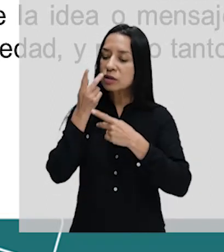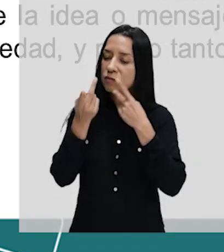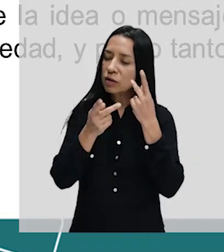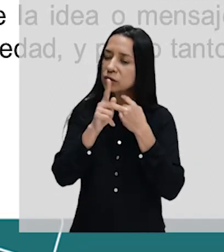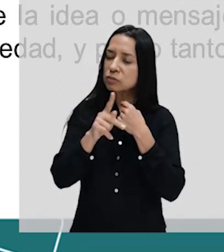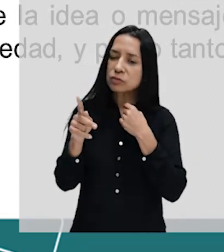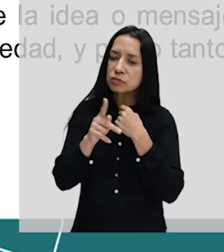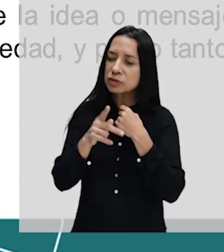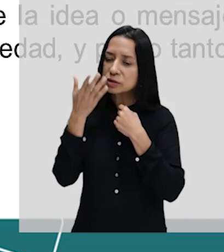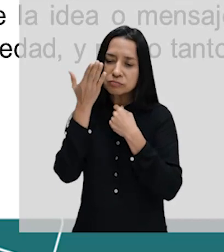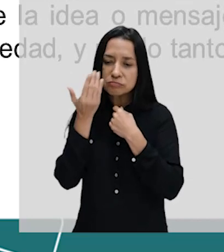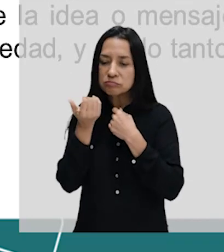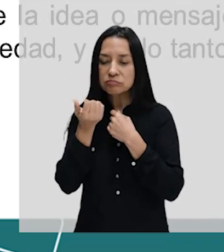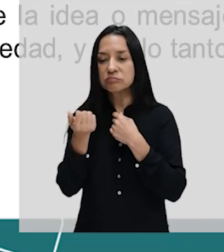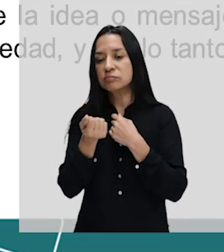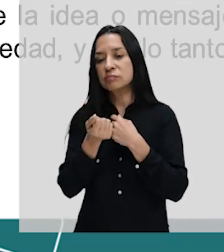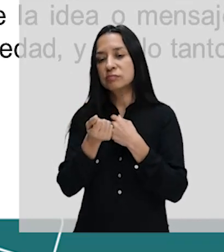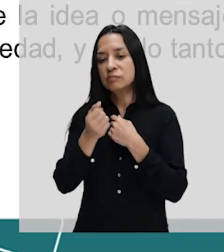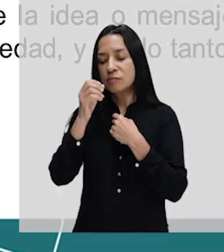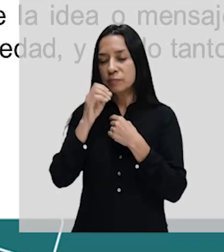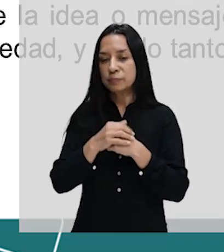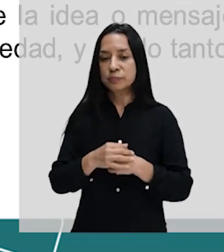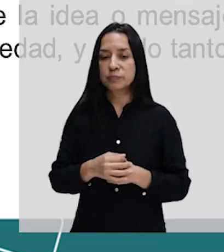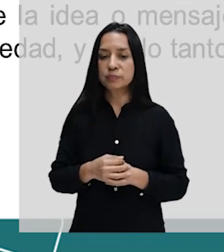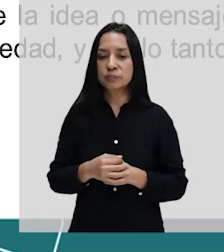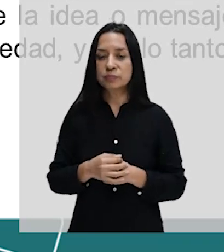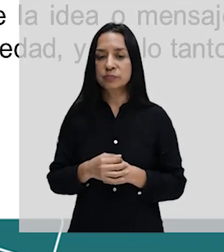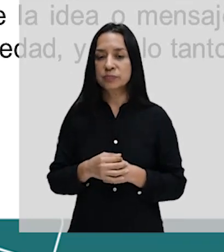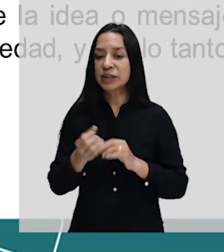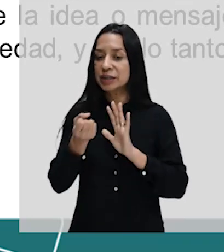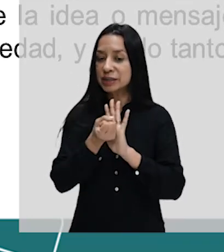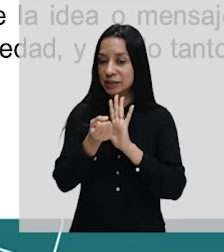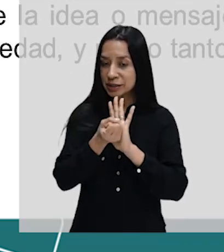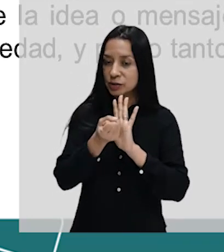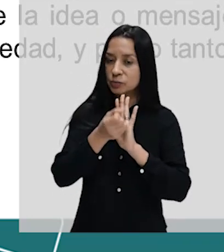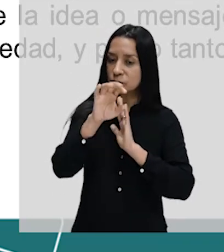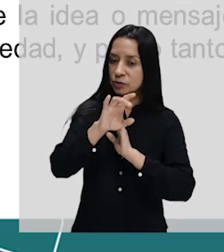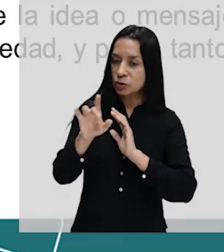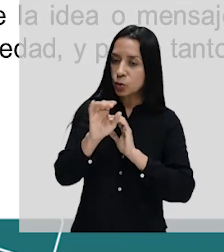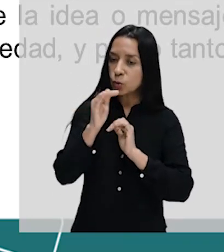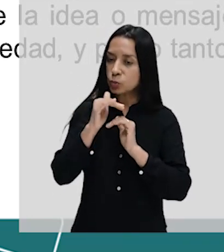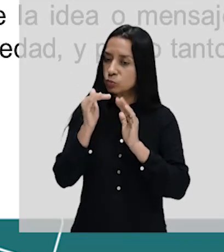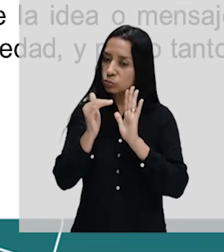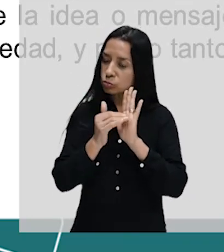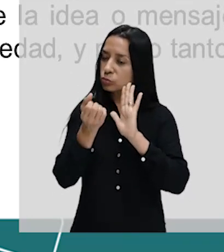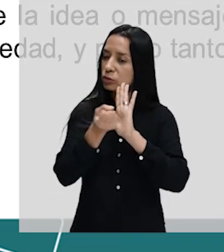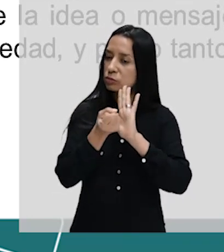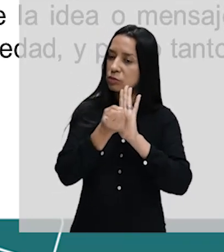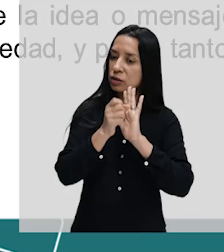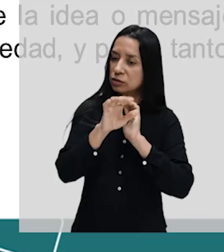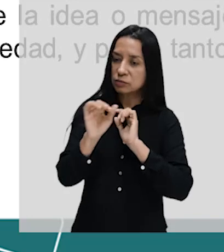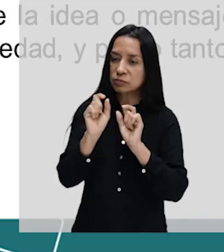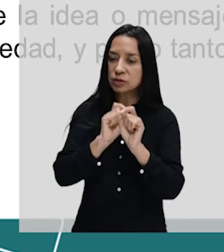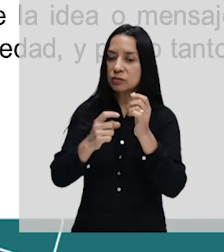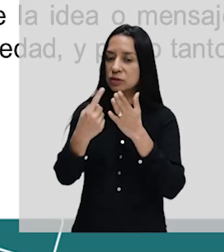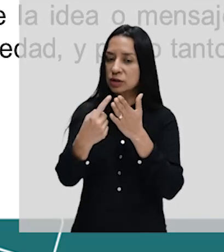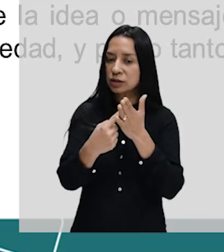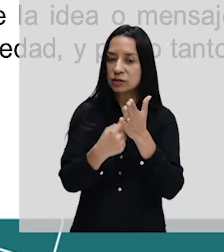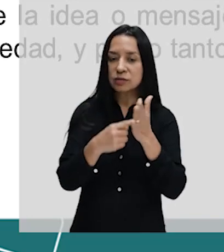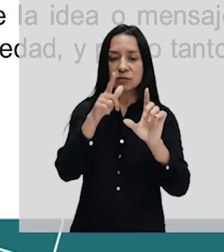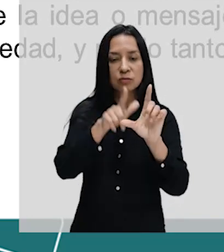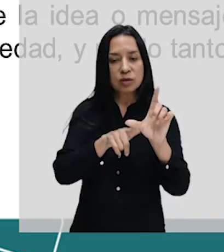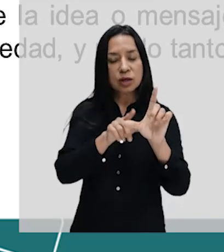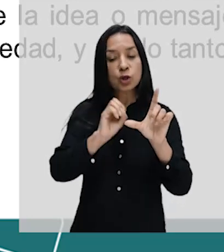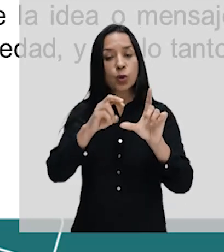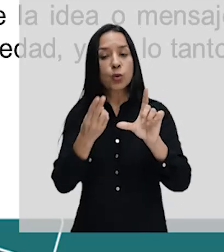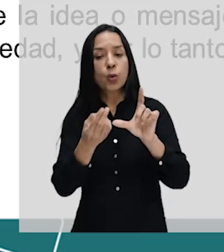professora? Não nos xingue. Muito bem, os signos ortográficos são todas aquelas marcas gráficas que não se classificam como letras